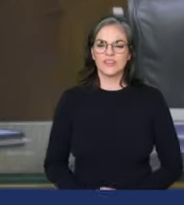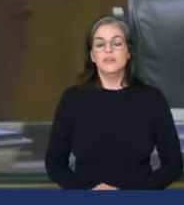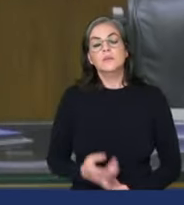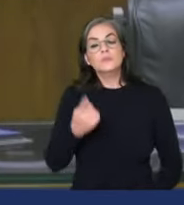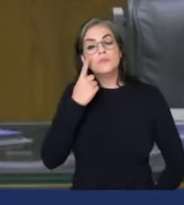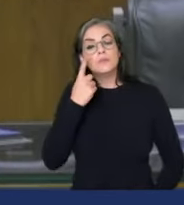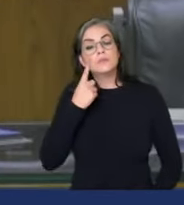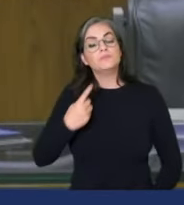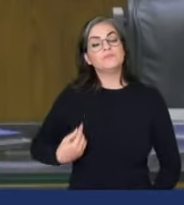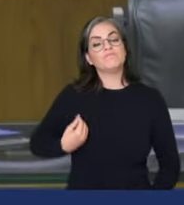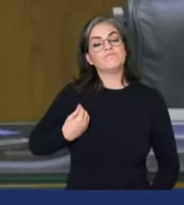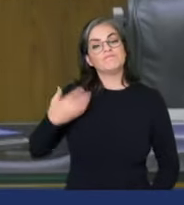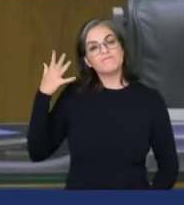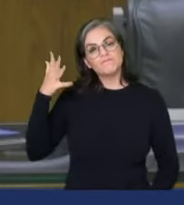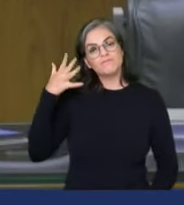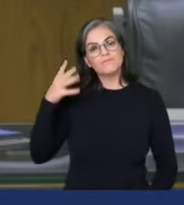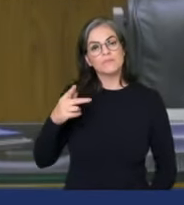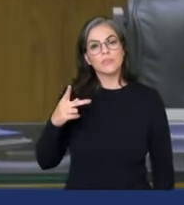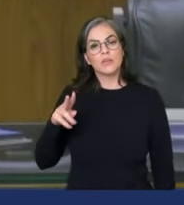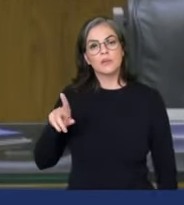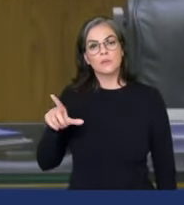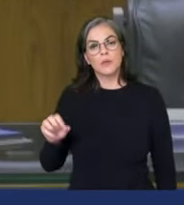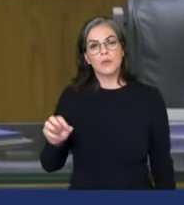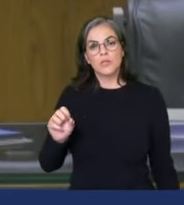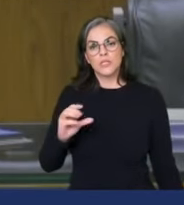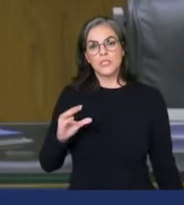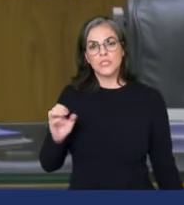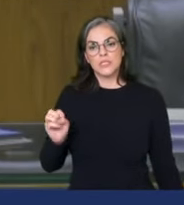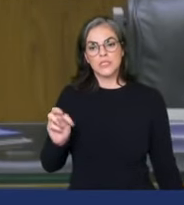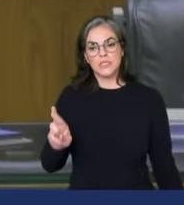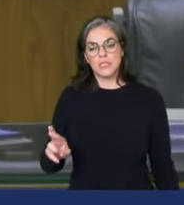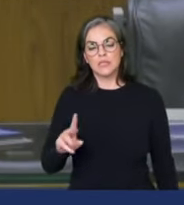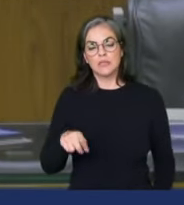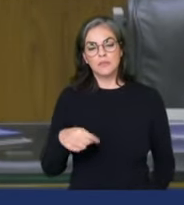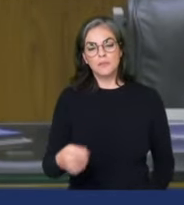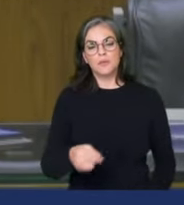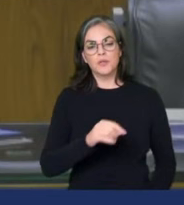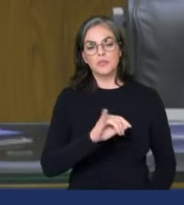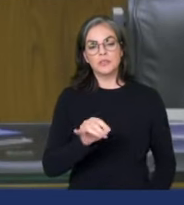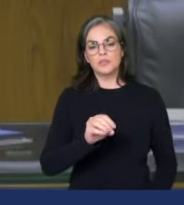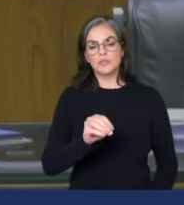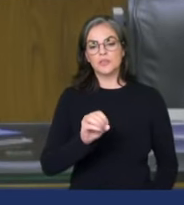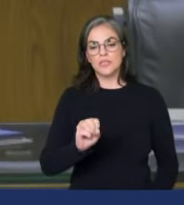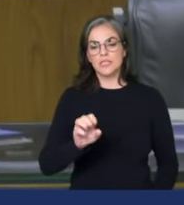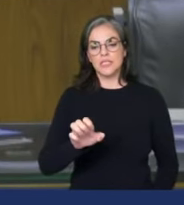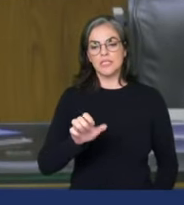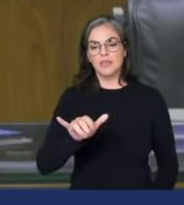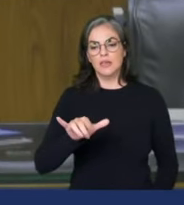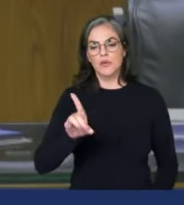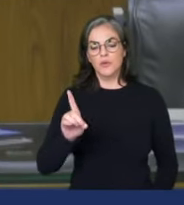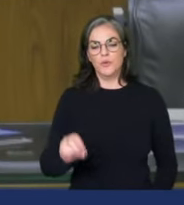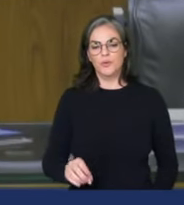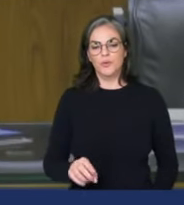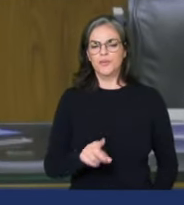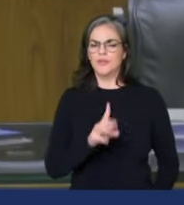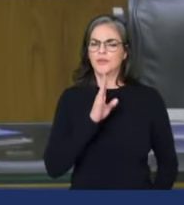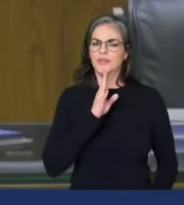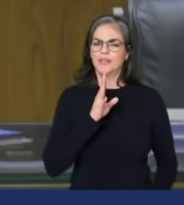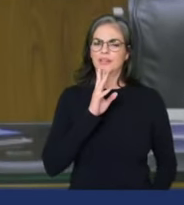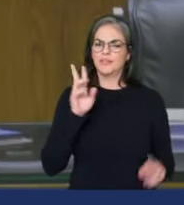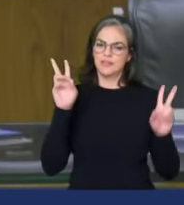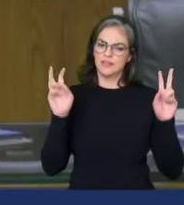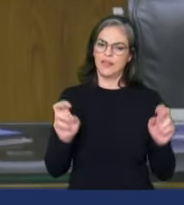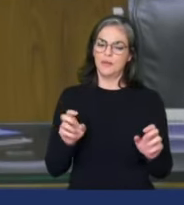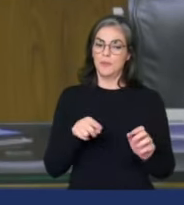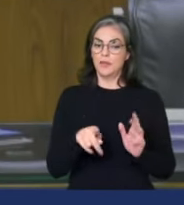Paulo César Ribeiro, depois vamos ouvir aqui o nosso deputado José Hilton, que já está aqui conosco, que é baiano, conhece do tema,